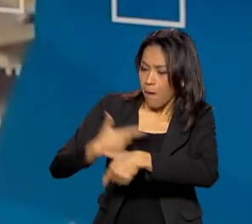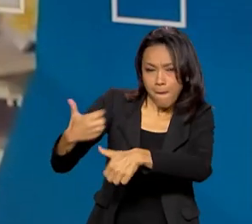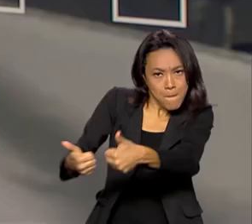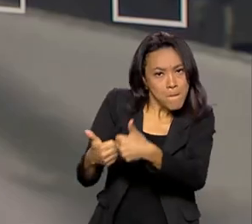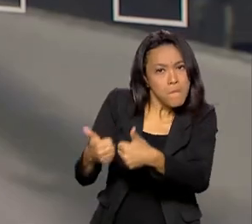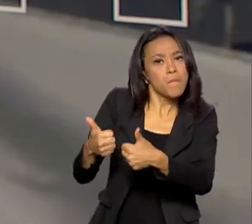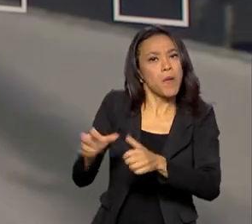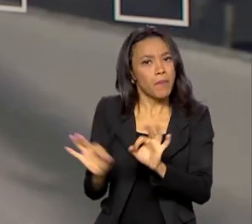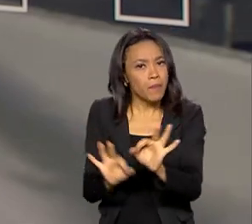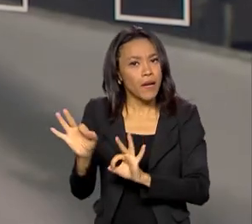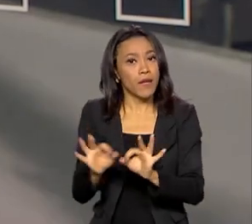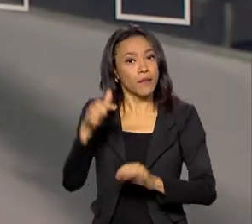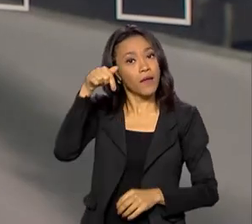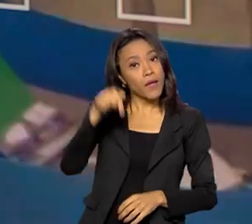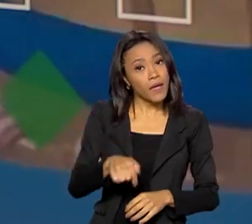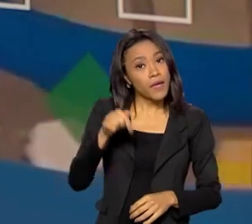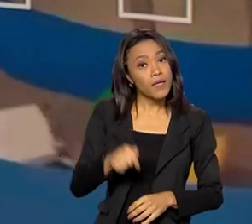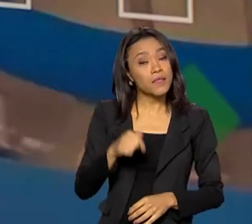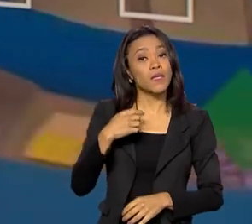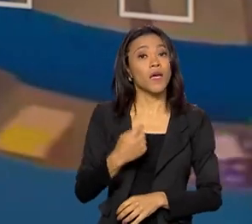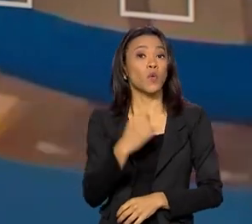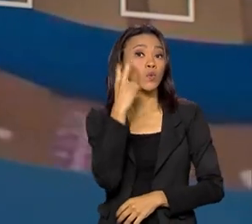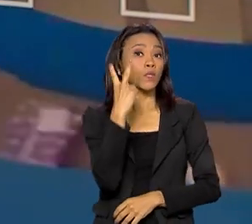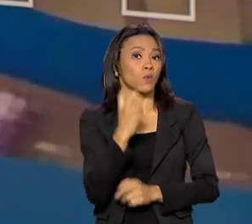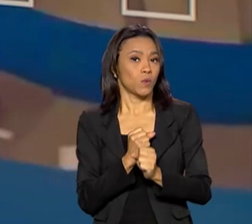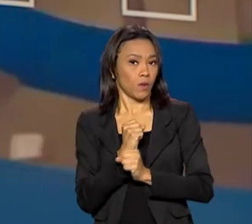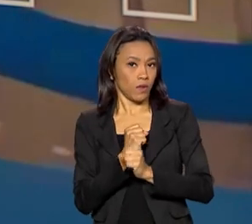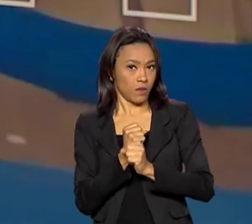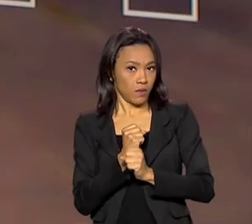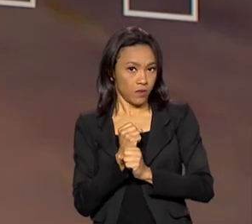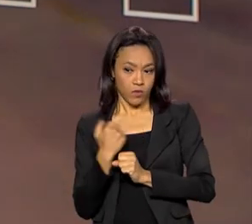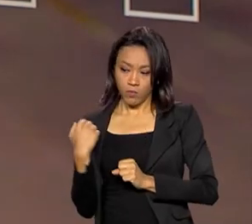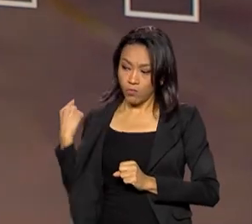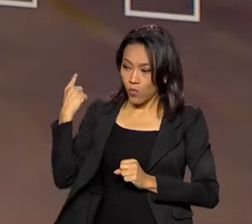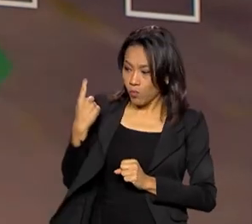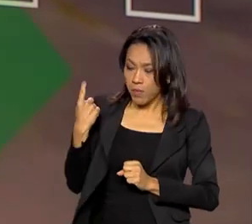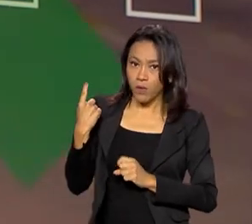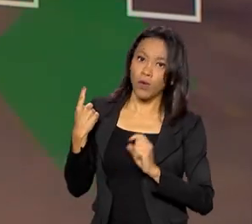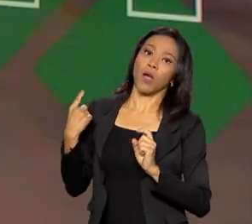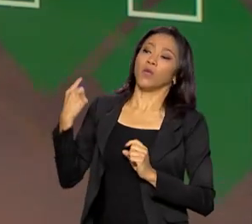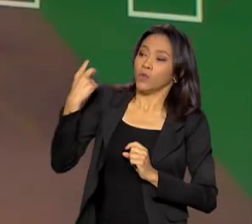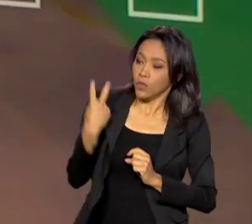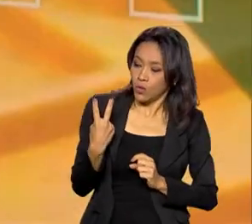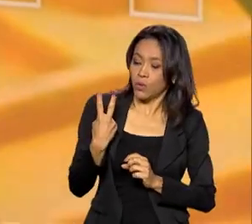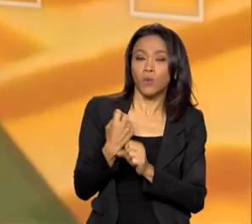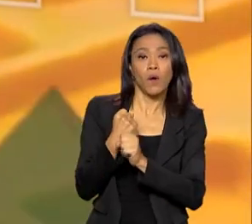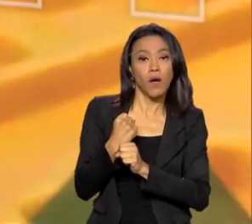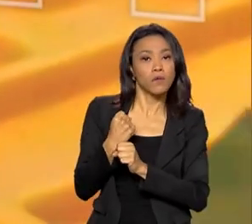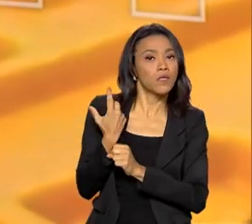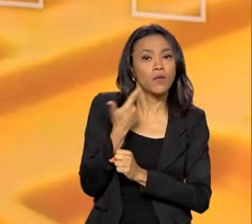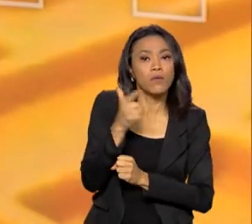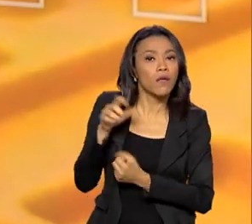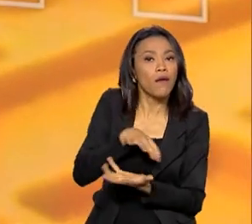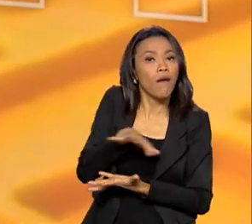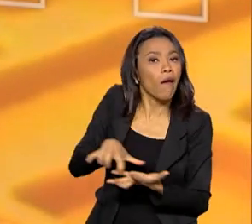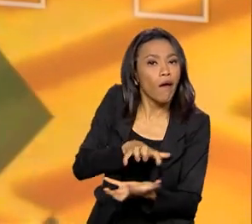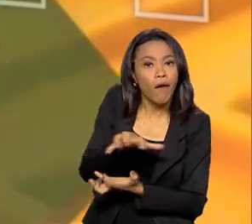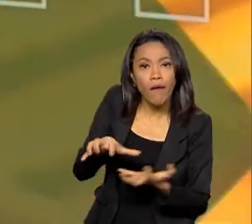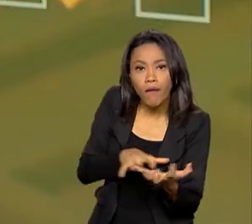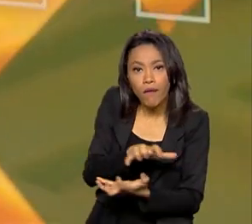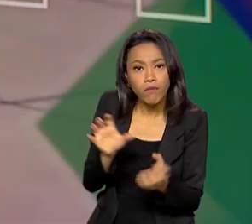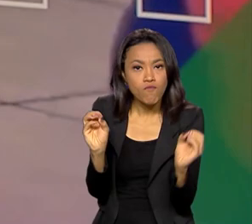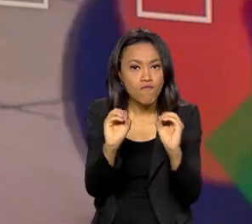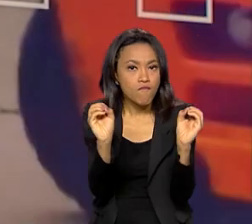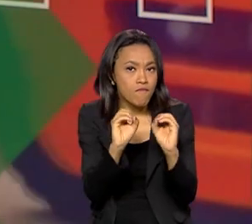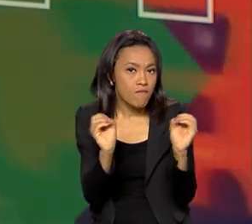que este é o segundo ano consecutivo em que a empresa não enfrenta greves, né? Então, toda a mão de obra